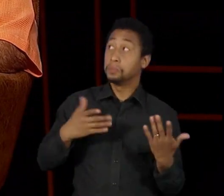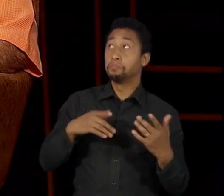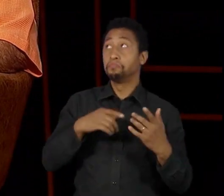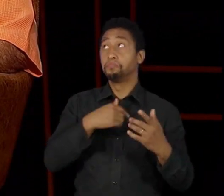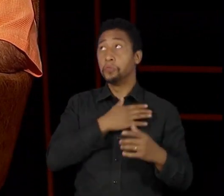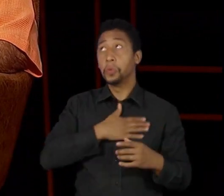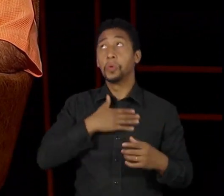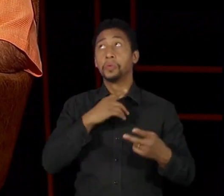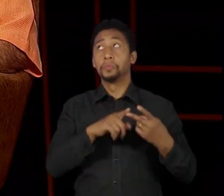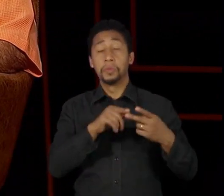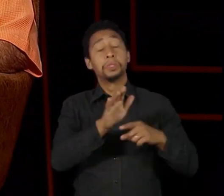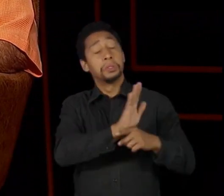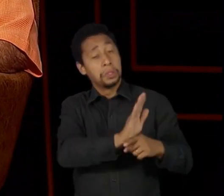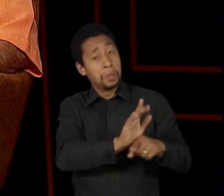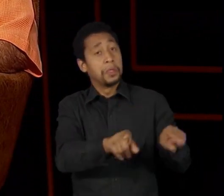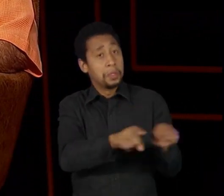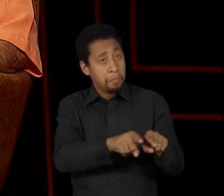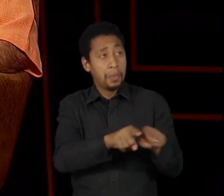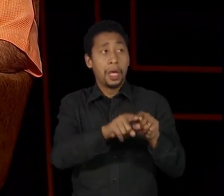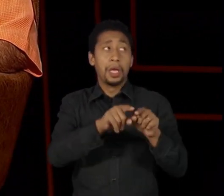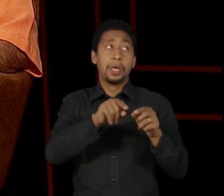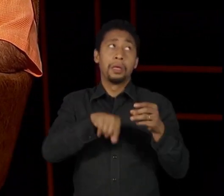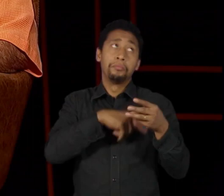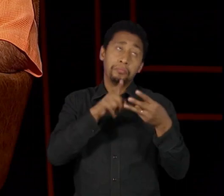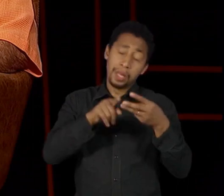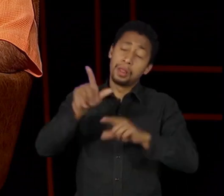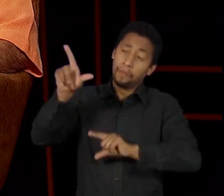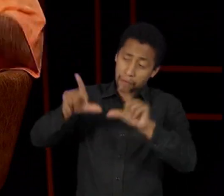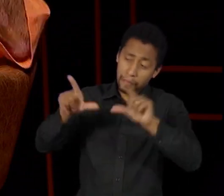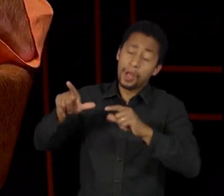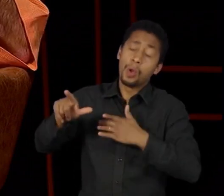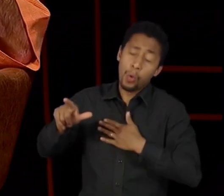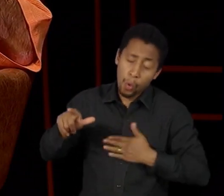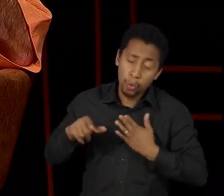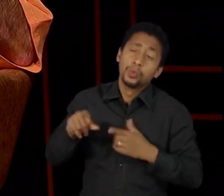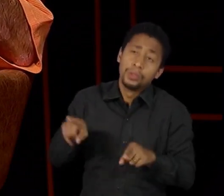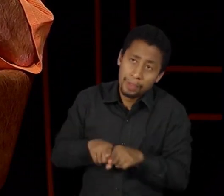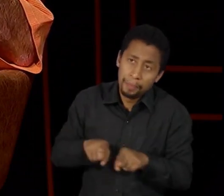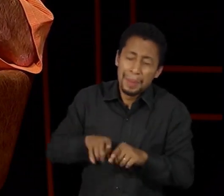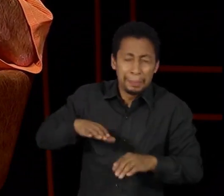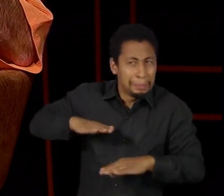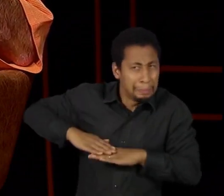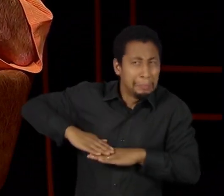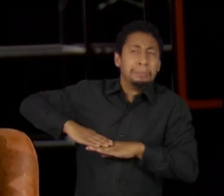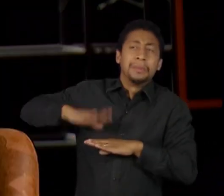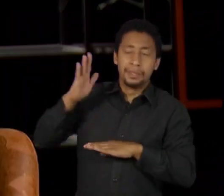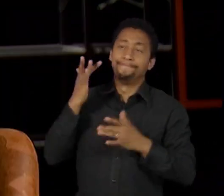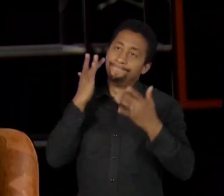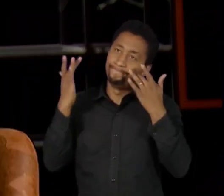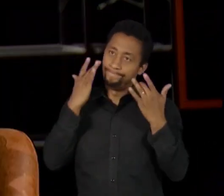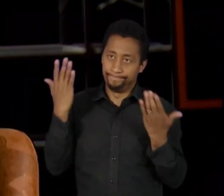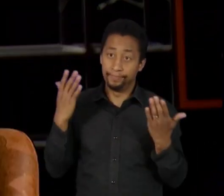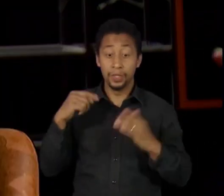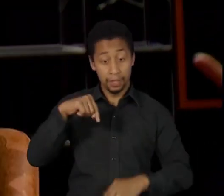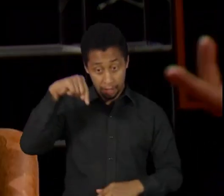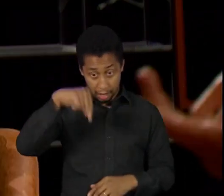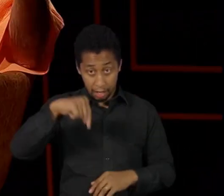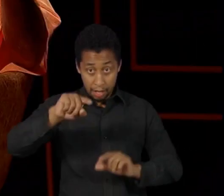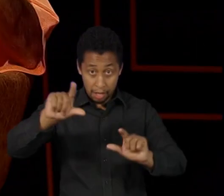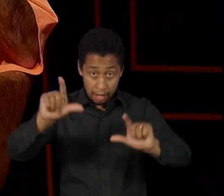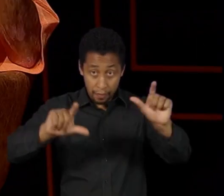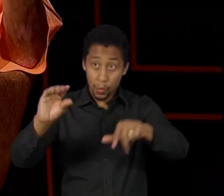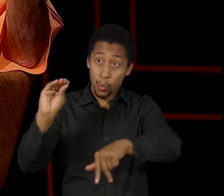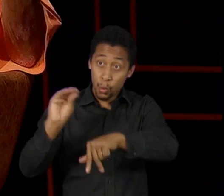muito de televisão. É uma outra linguagem, é uma outra coisa, mas eu gosto muito de fazer. Aqui, na TV Cultura, nós tivemos uma